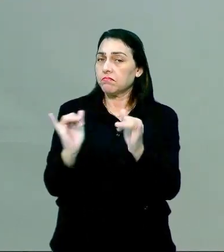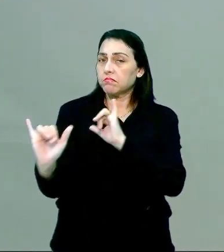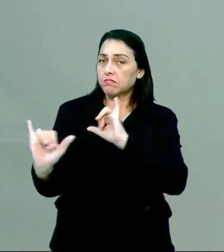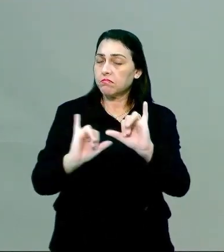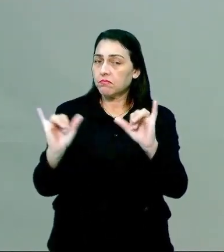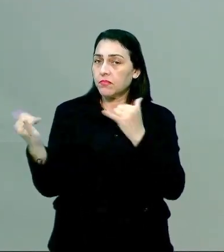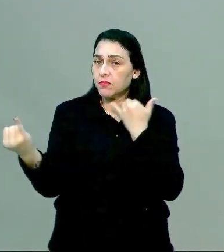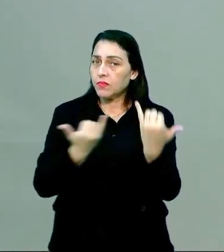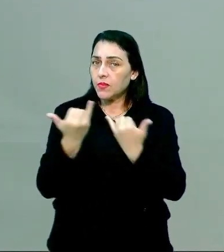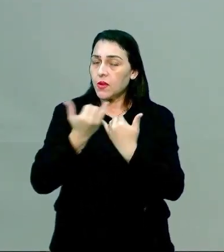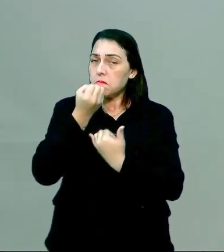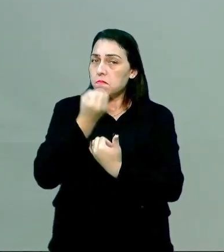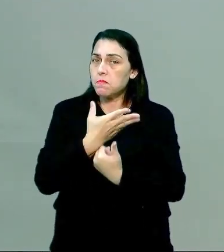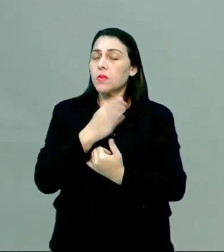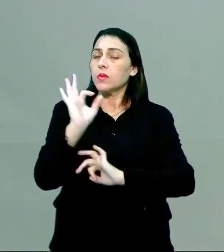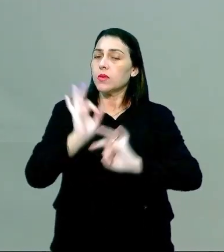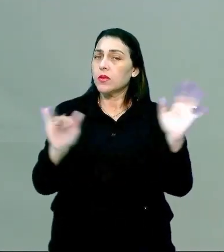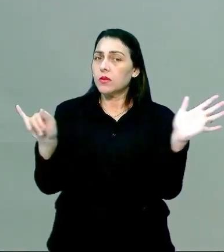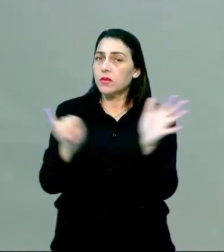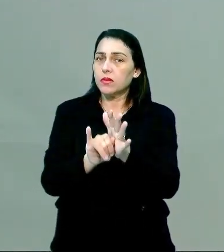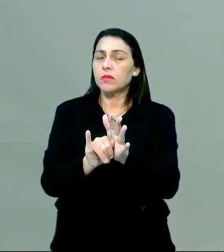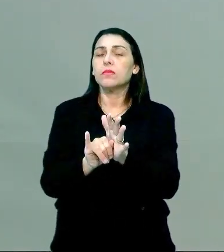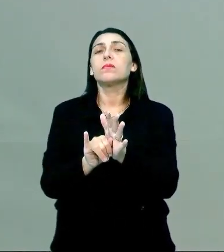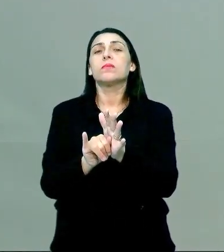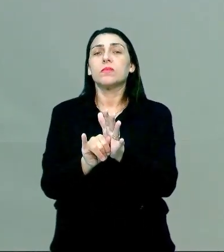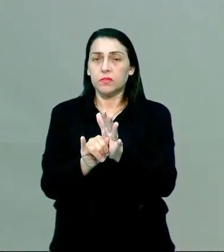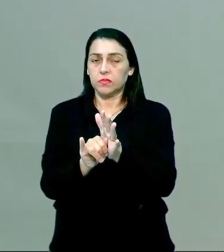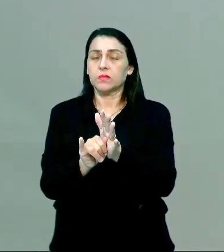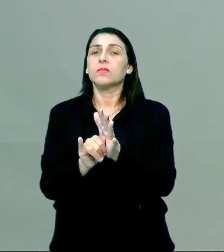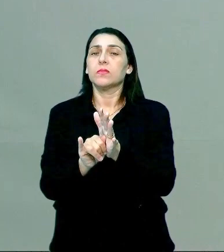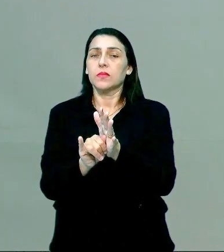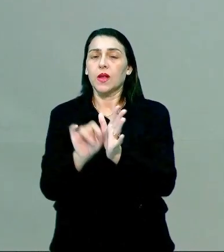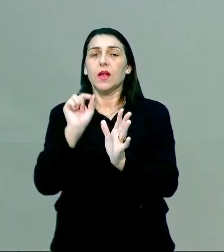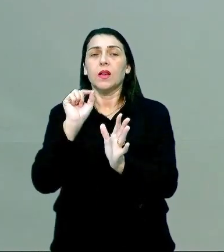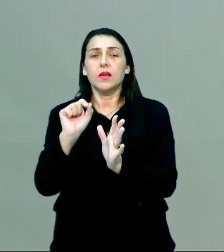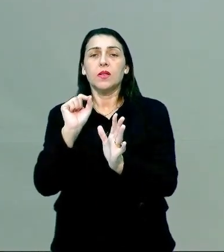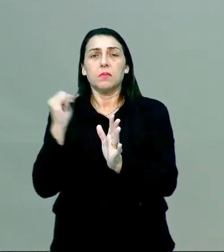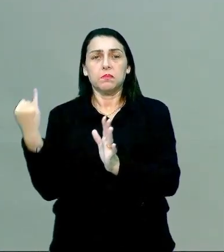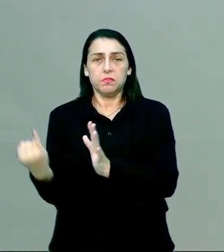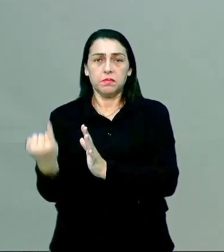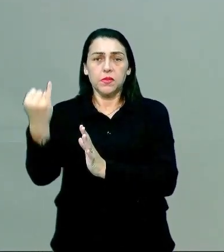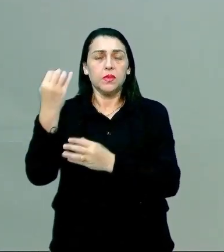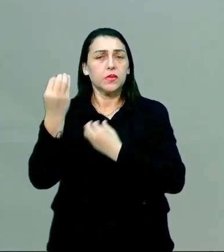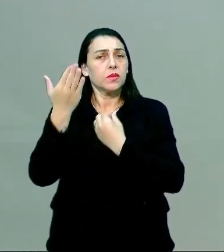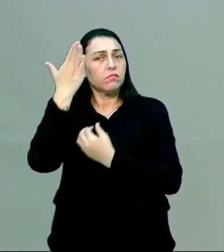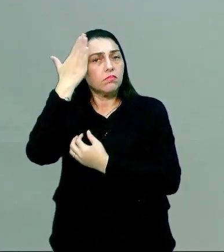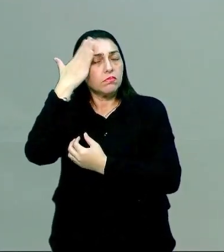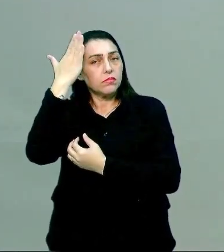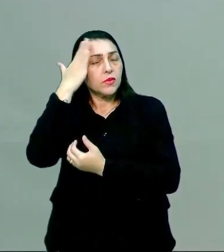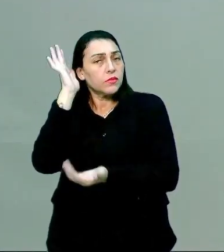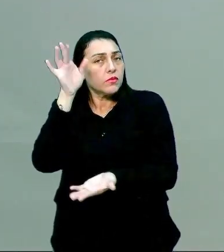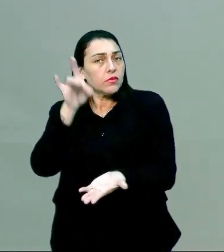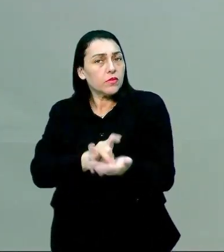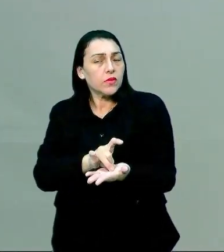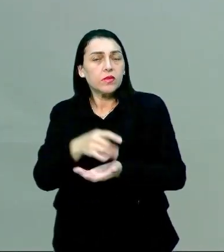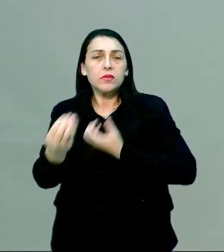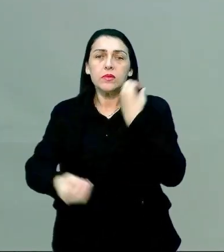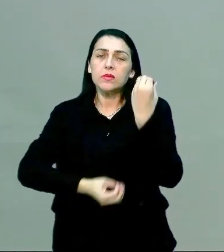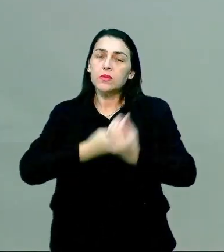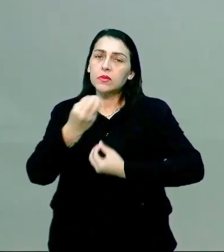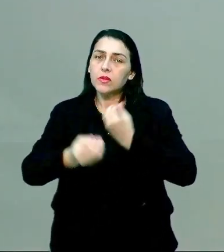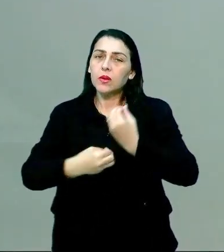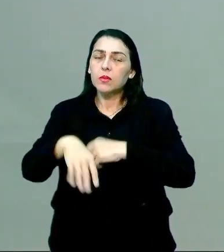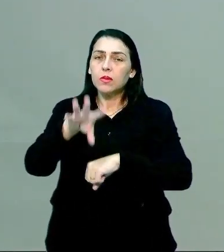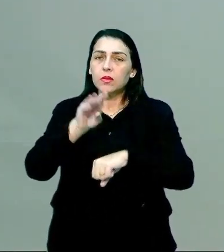informações precisas sobre a nossa construção identitária. Então é essa relevância, é essa importância de compreender de fato como